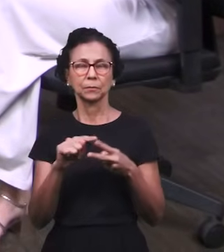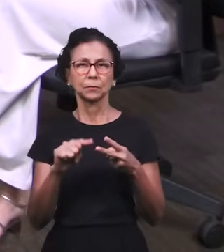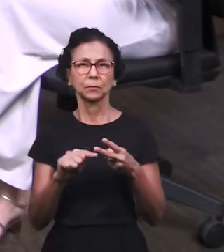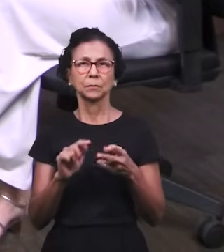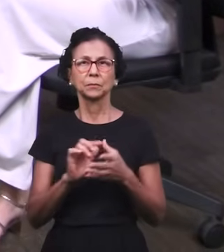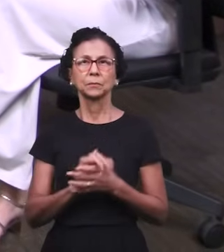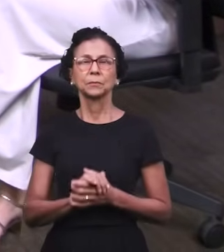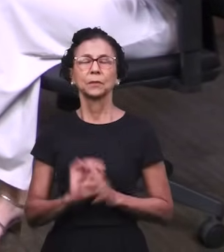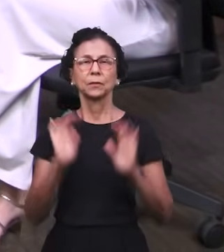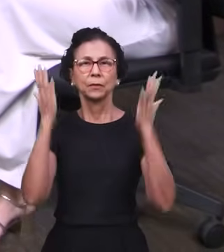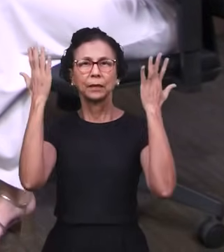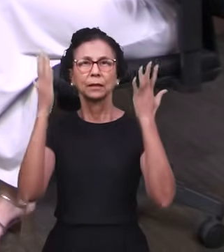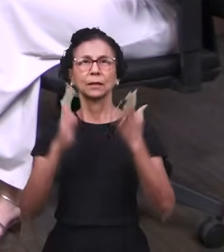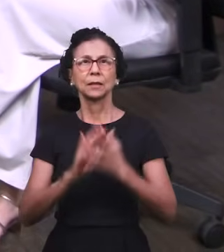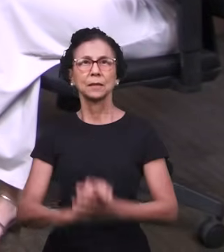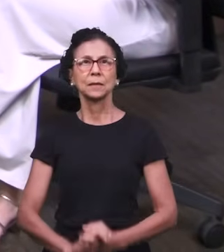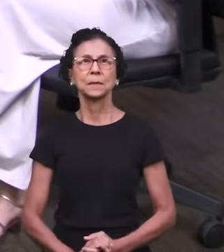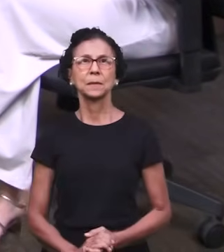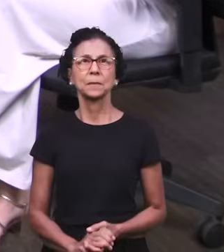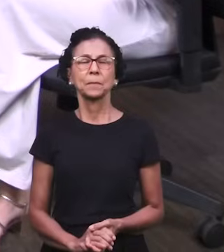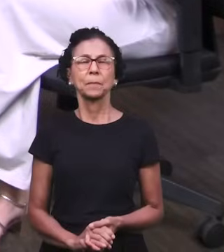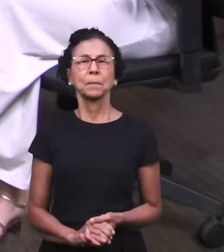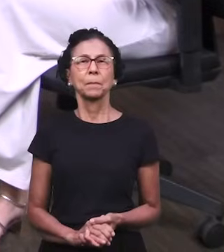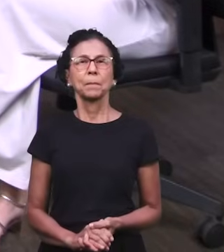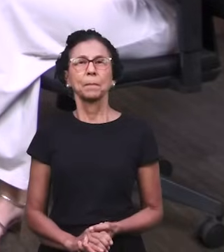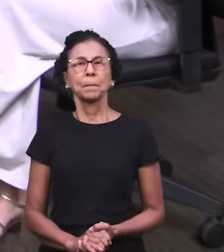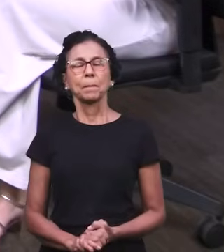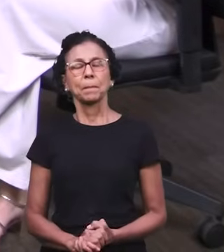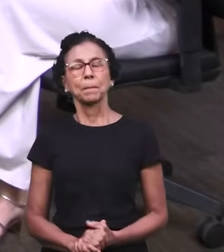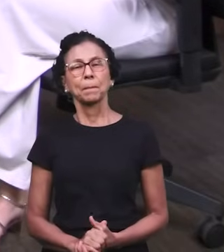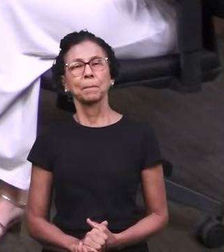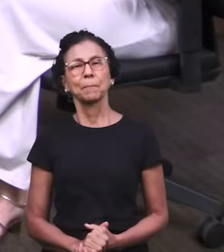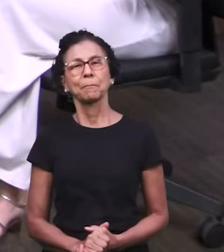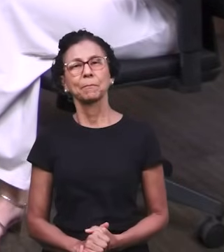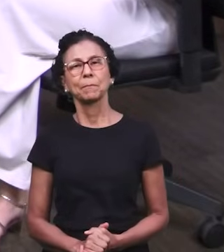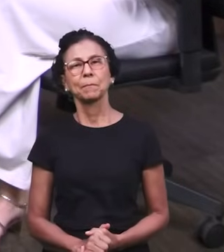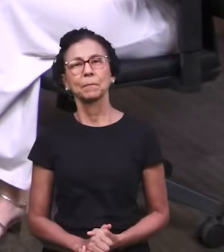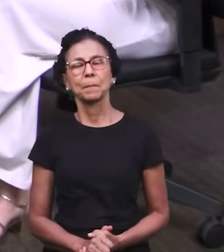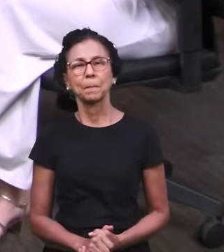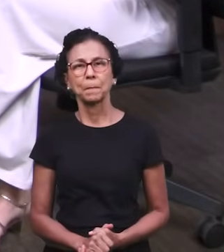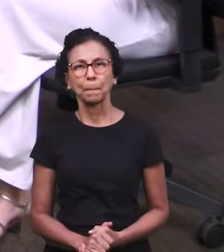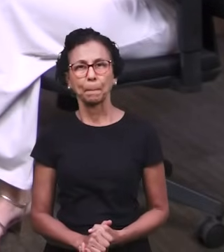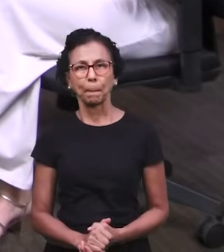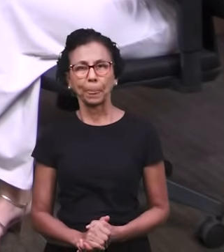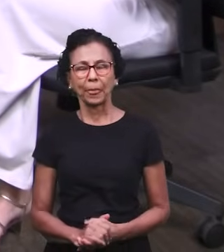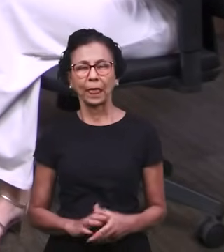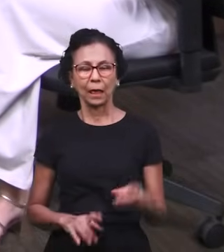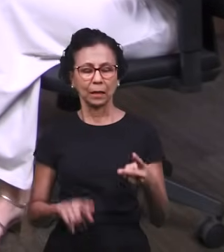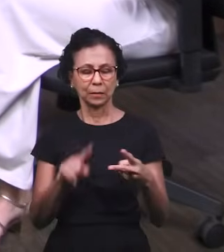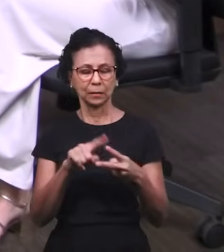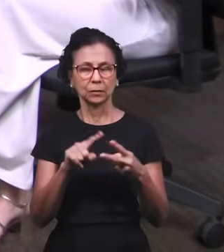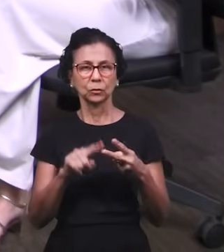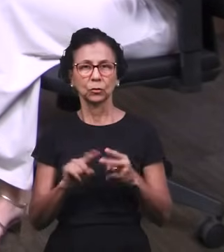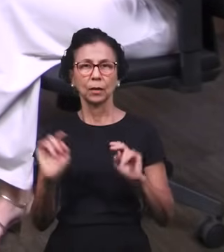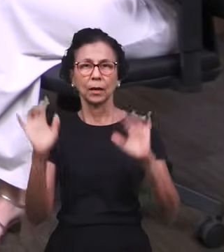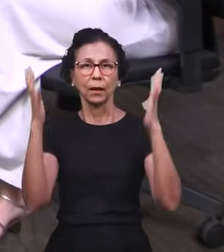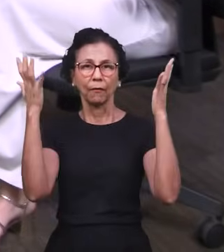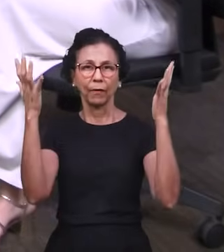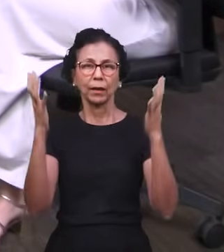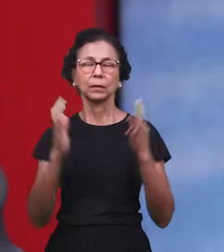dois eventos daquilo que foi colocado, né, em